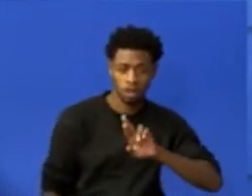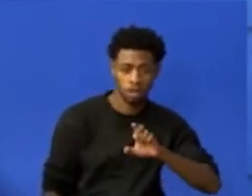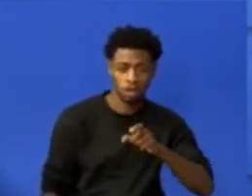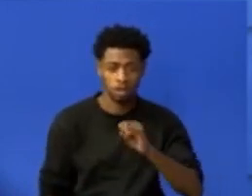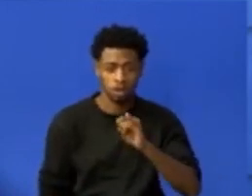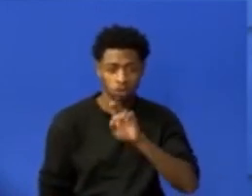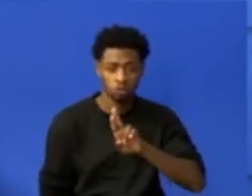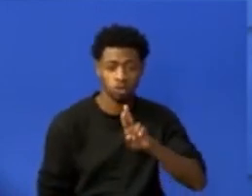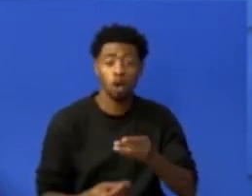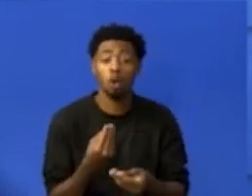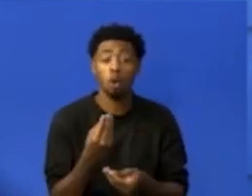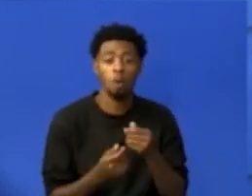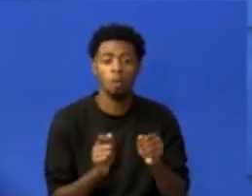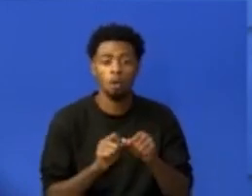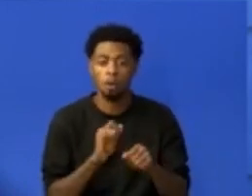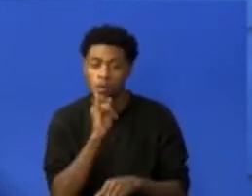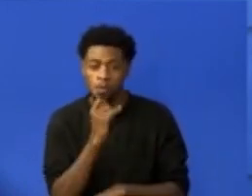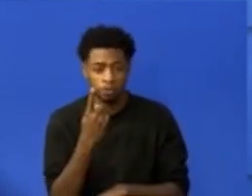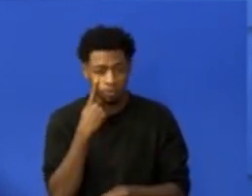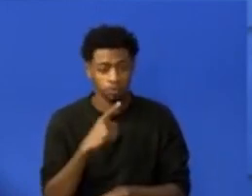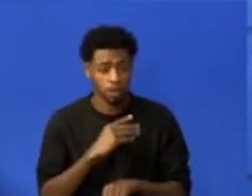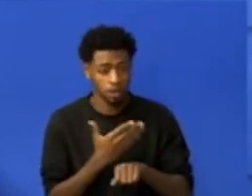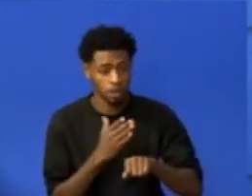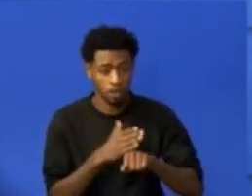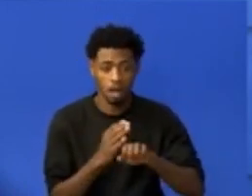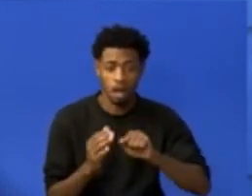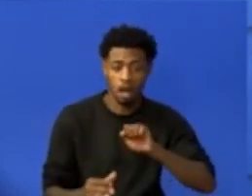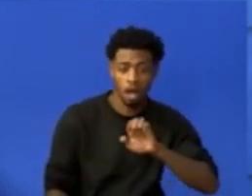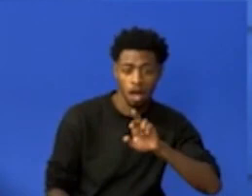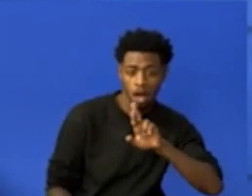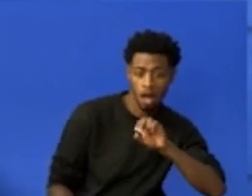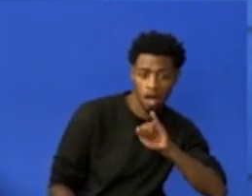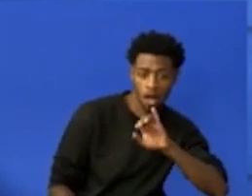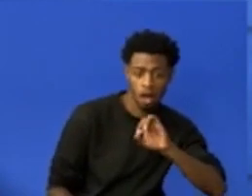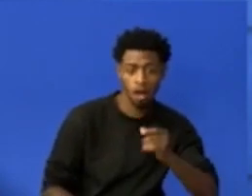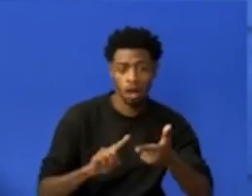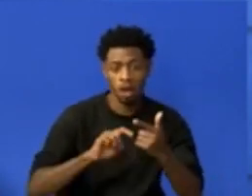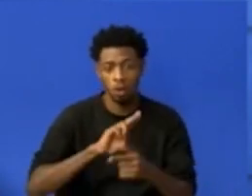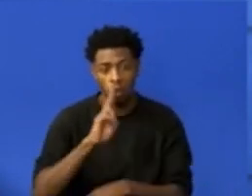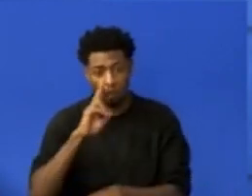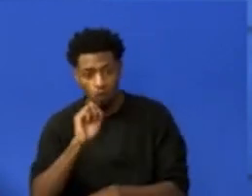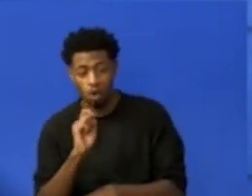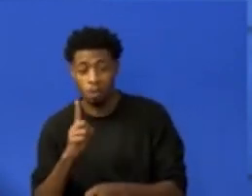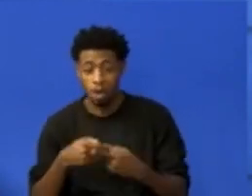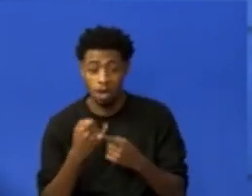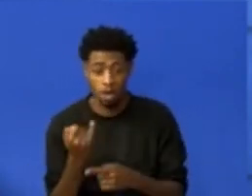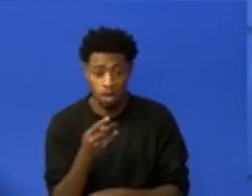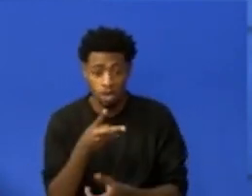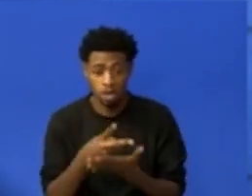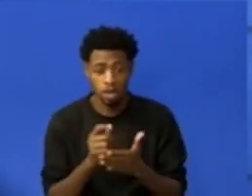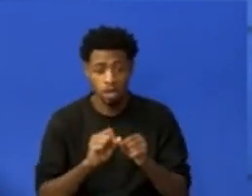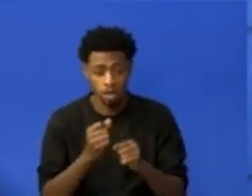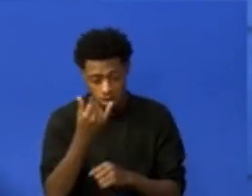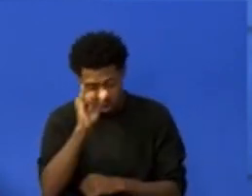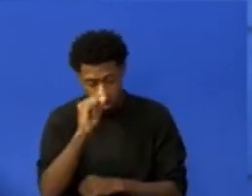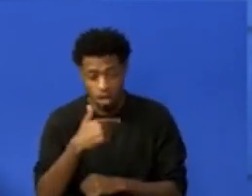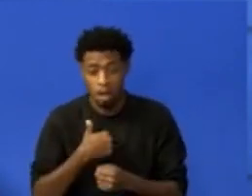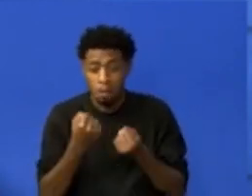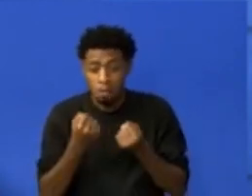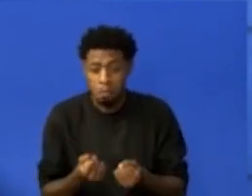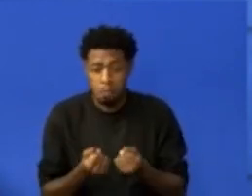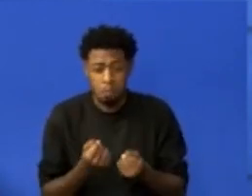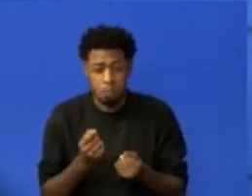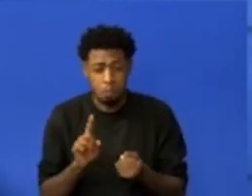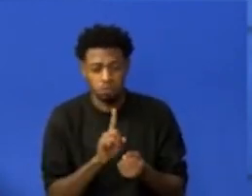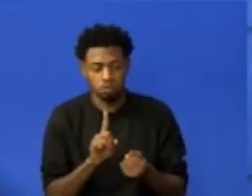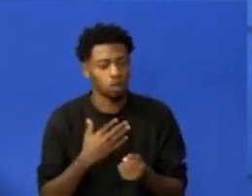ser utilizado tanto com treinamento aeróbico quanto com de força. O grande ponto é diminuir a carga. Por exemplo,